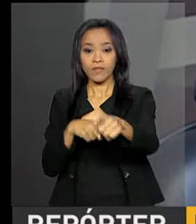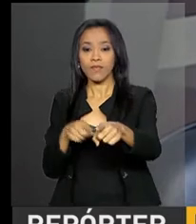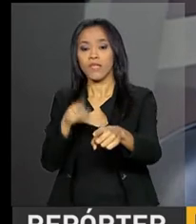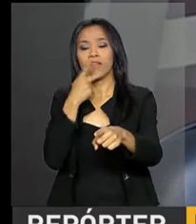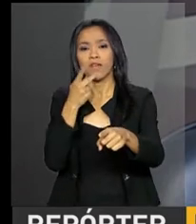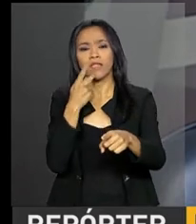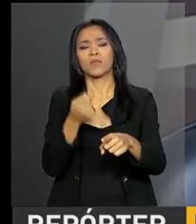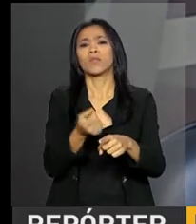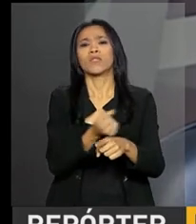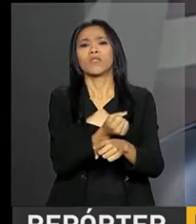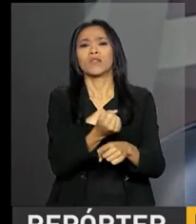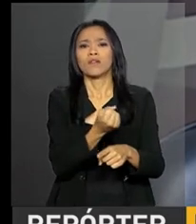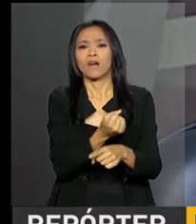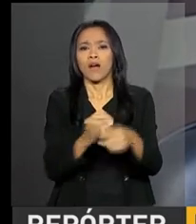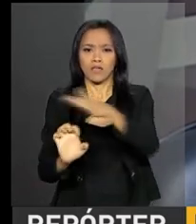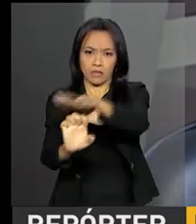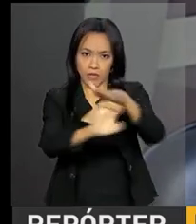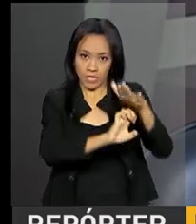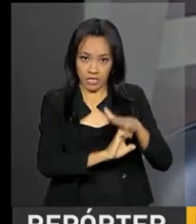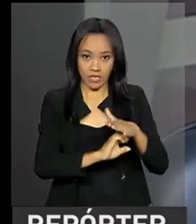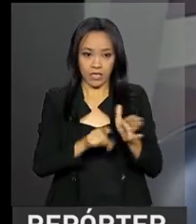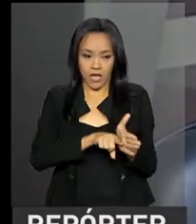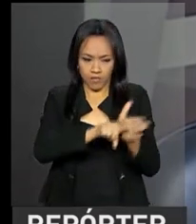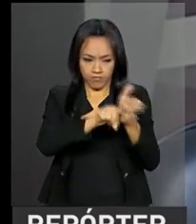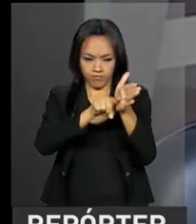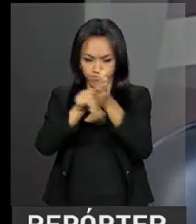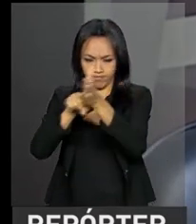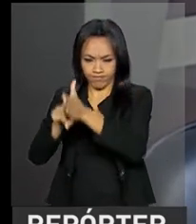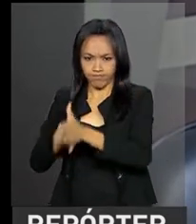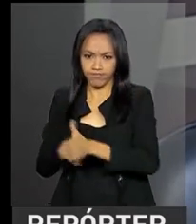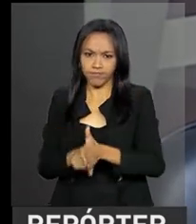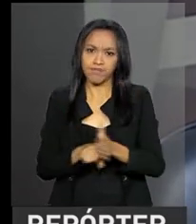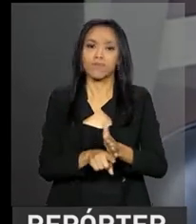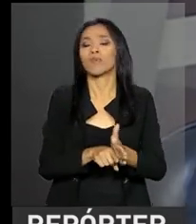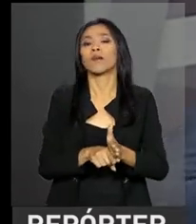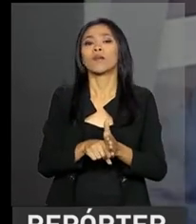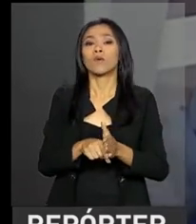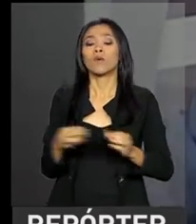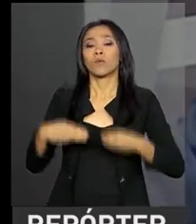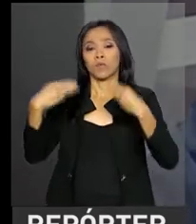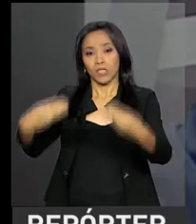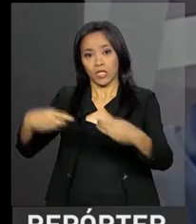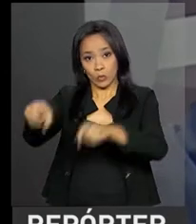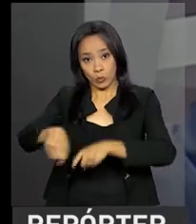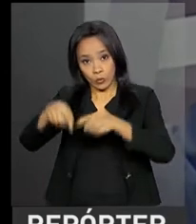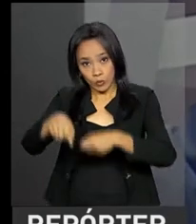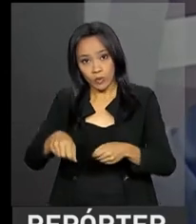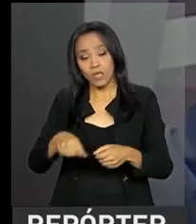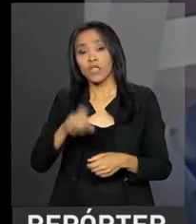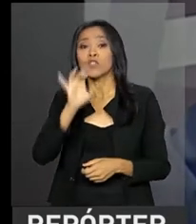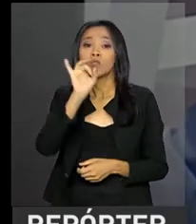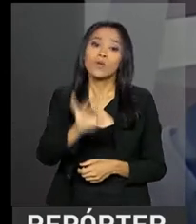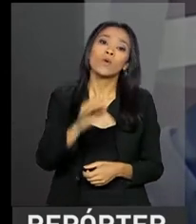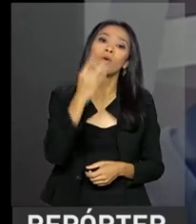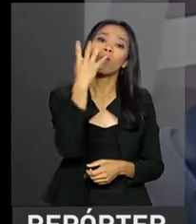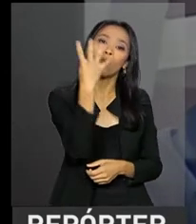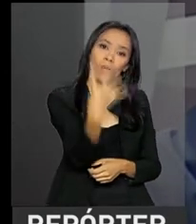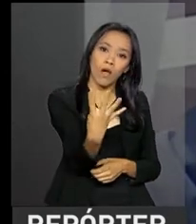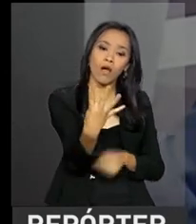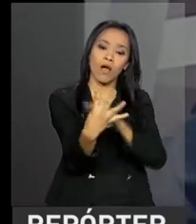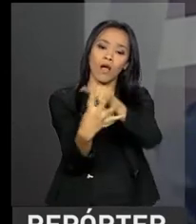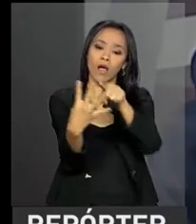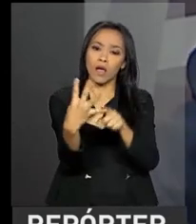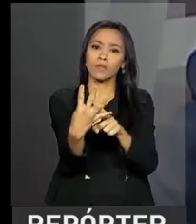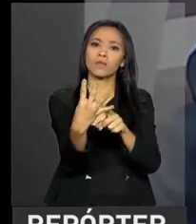sob investigação especial do Ministério da Agricultura, apenas 4